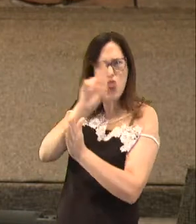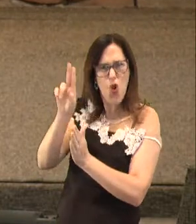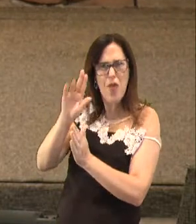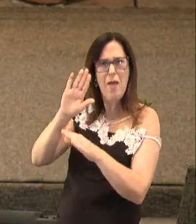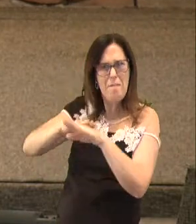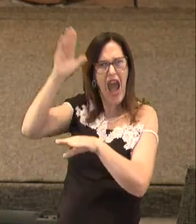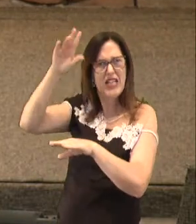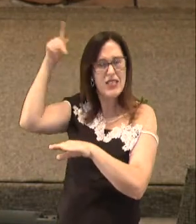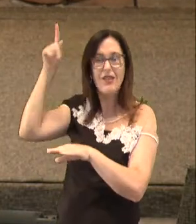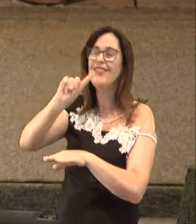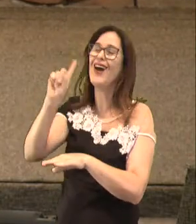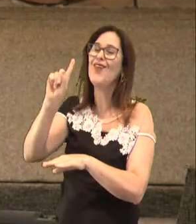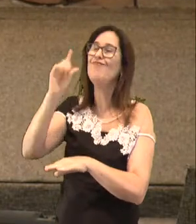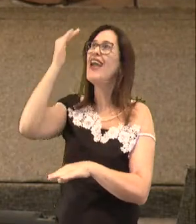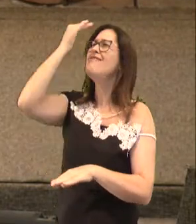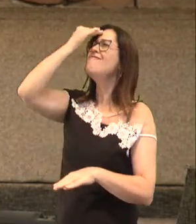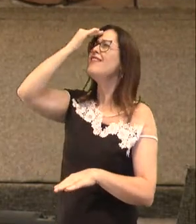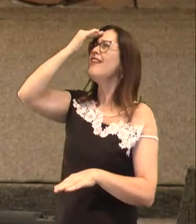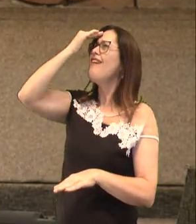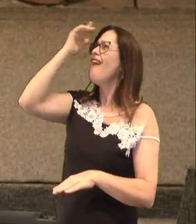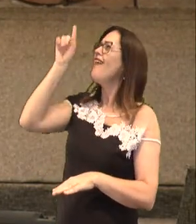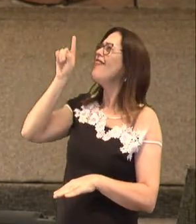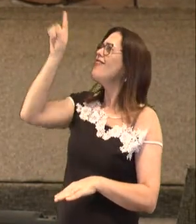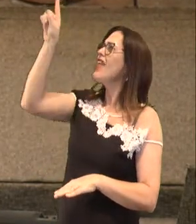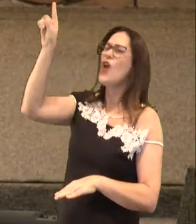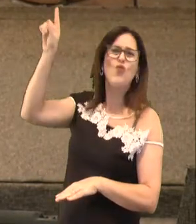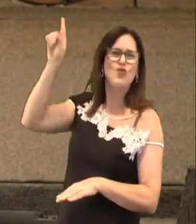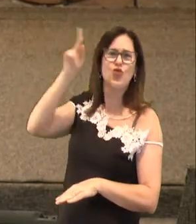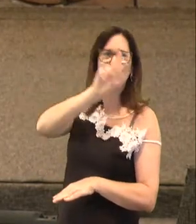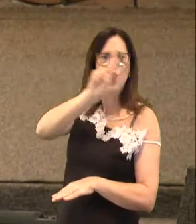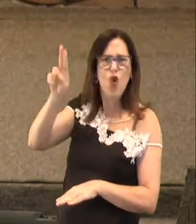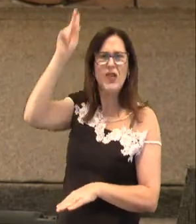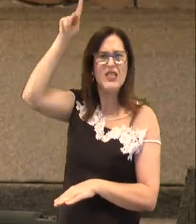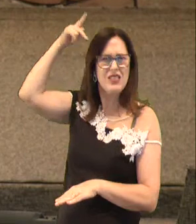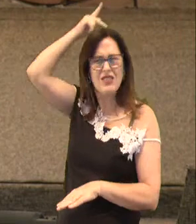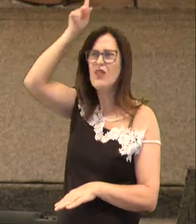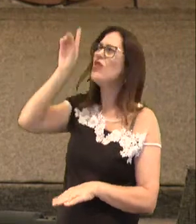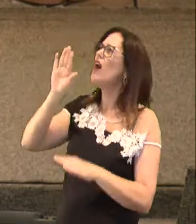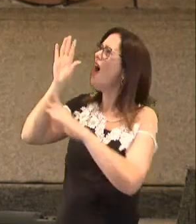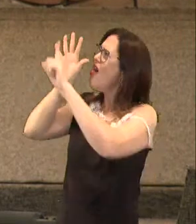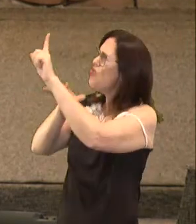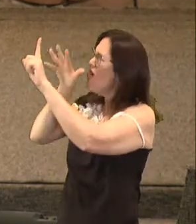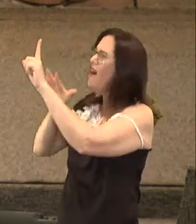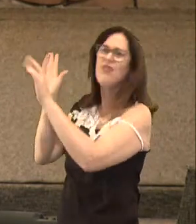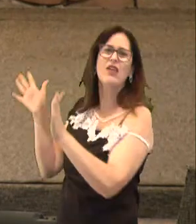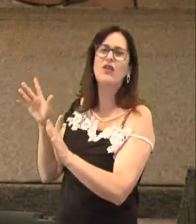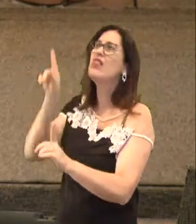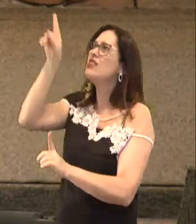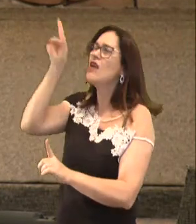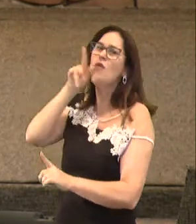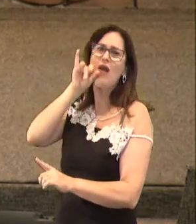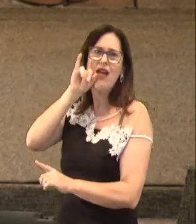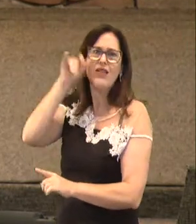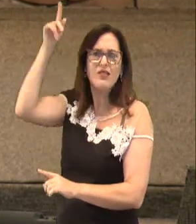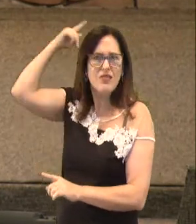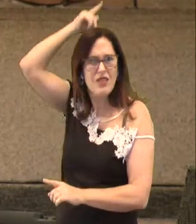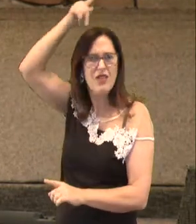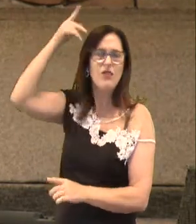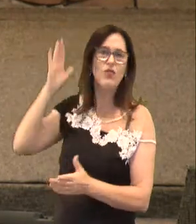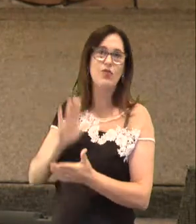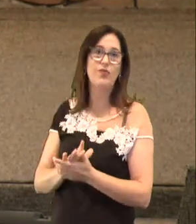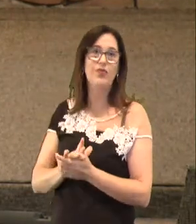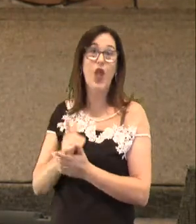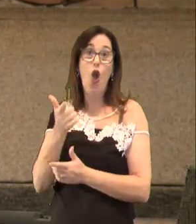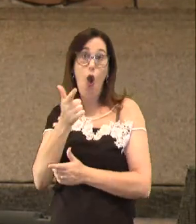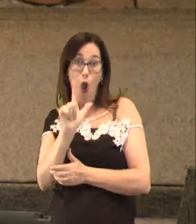É reconhecimento, é adoração ao nome de Deus, ao próprio Deus, porque Ele é um Pai santo.